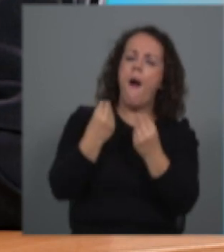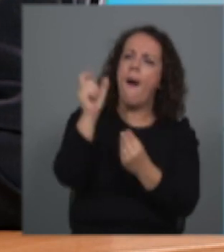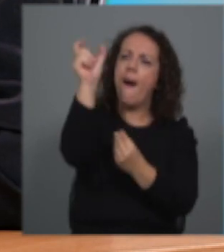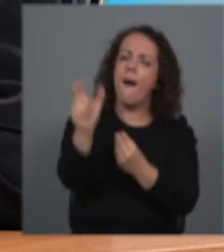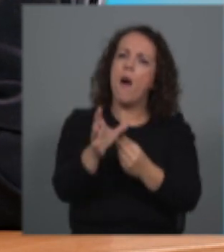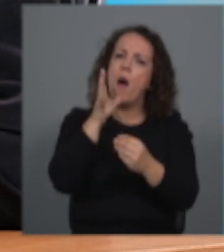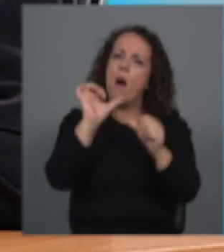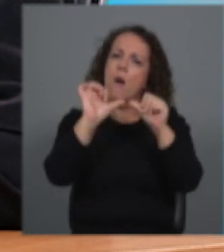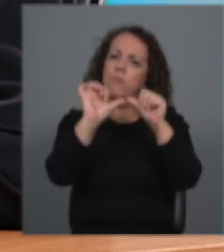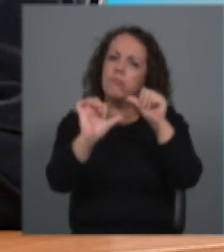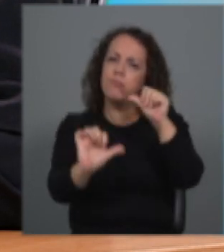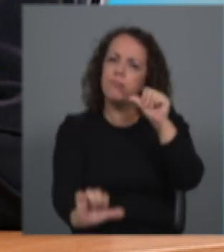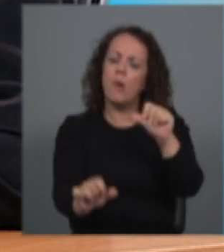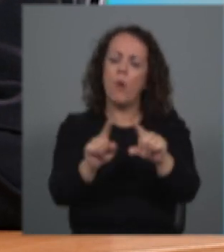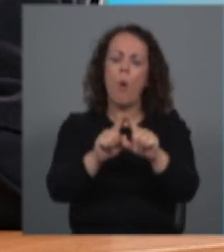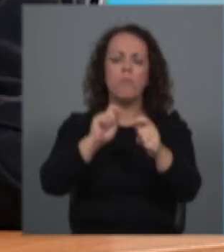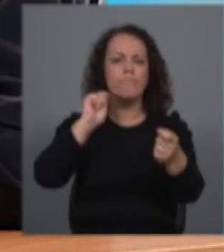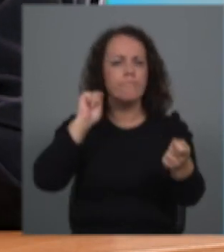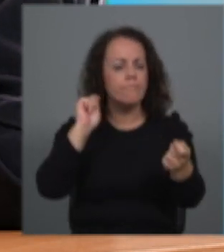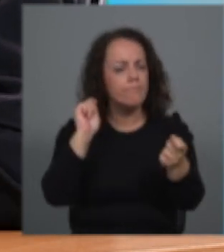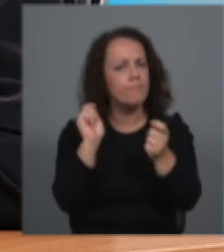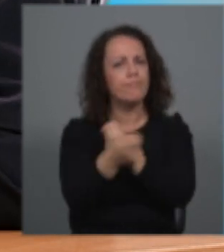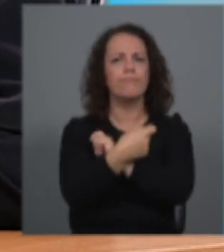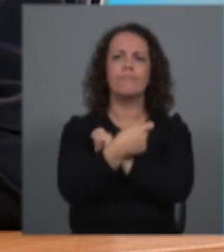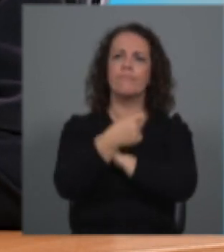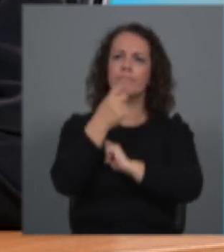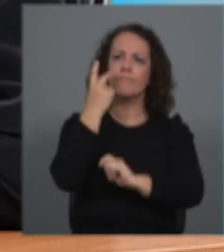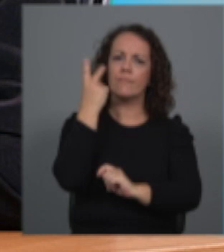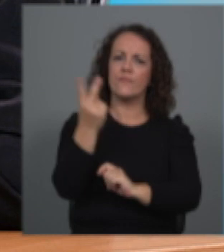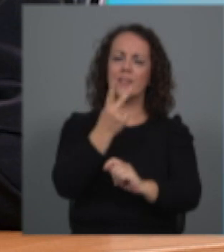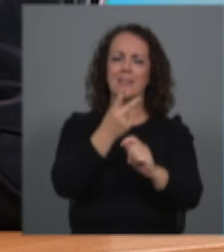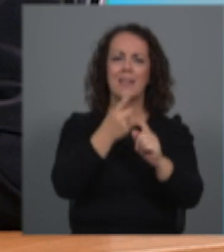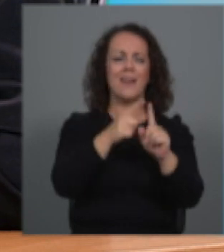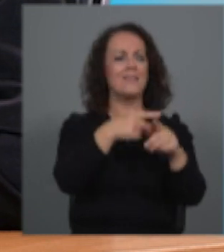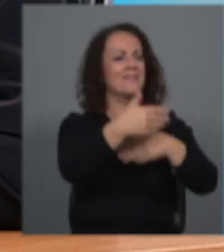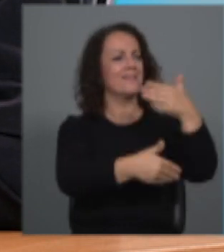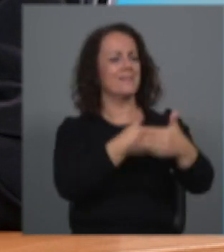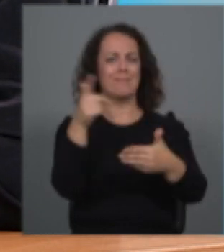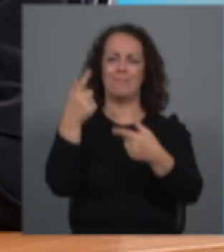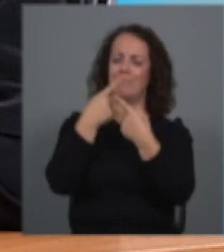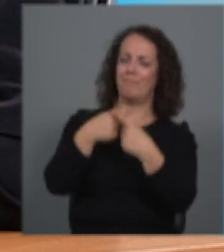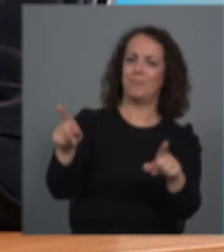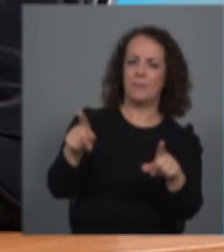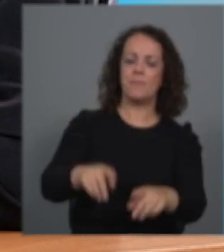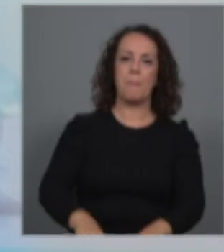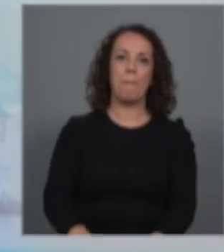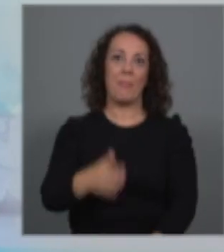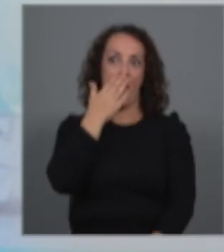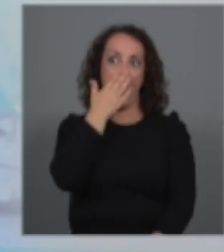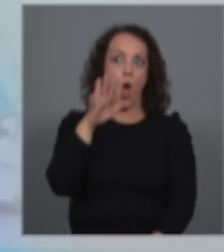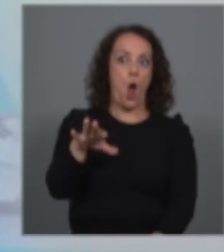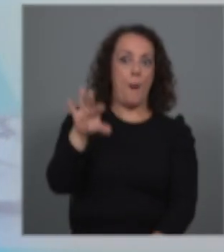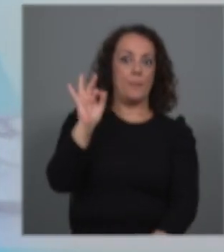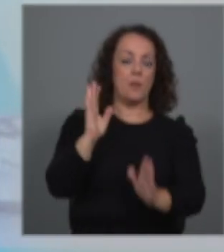de radicalidade, de uma vida um pouco contracorrente. Mas eram opções religiosas